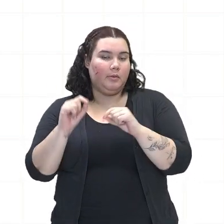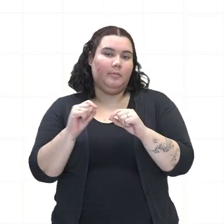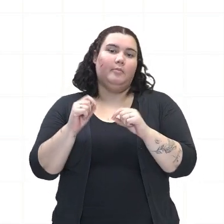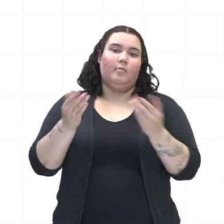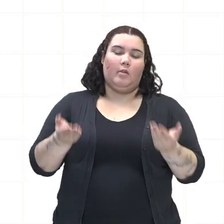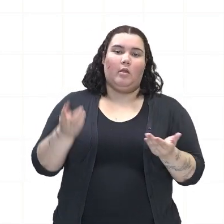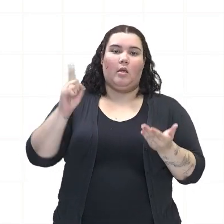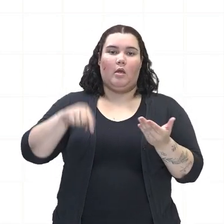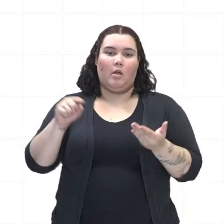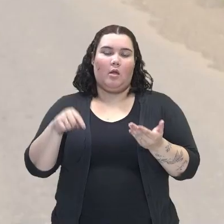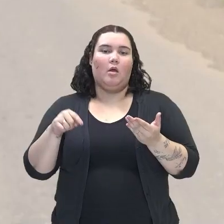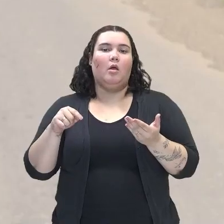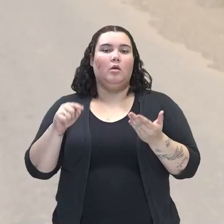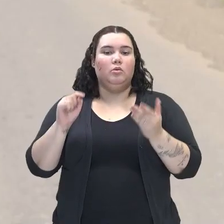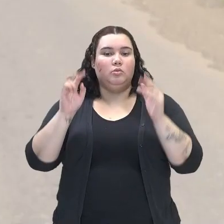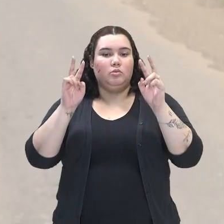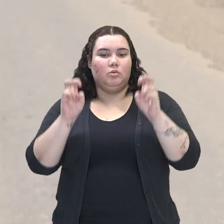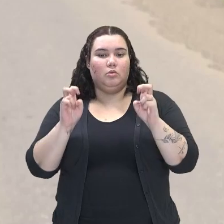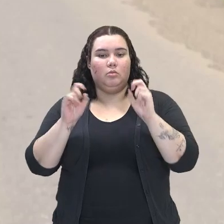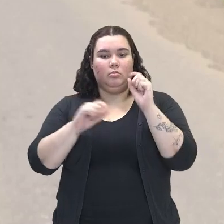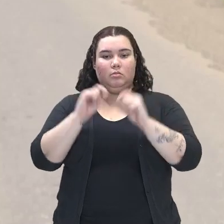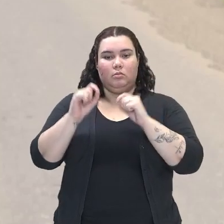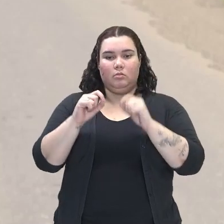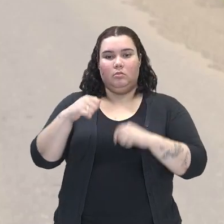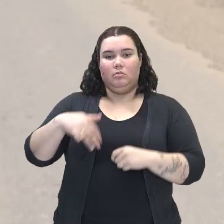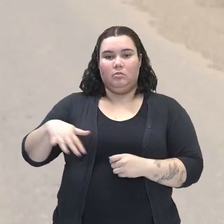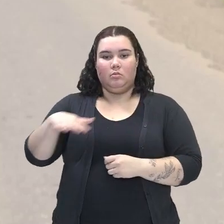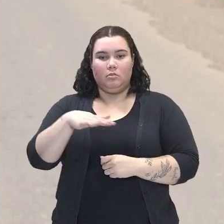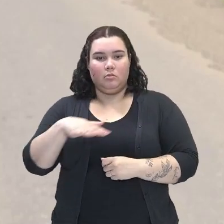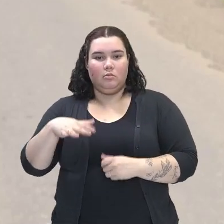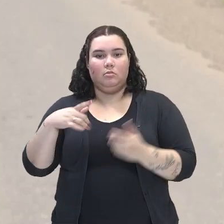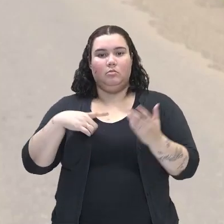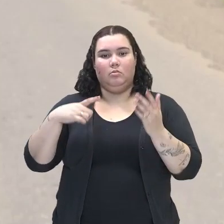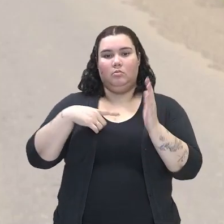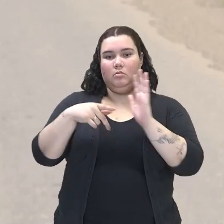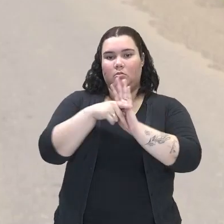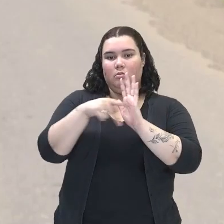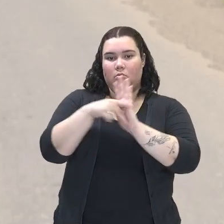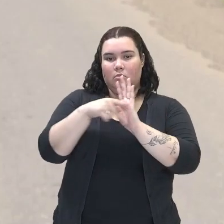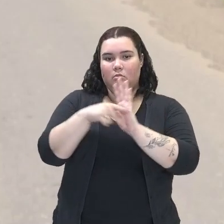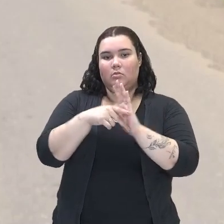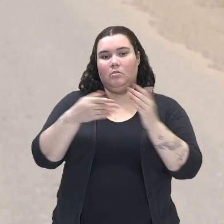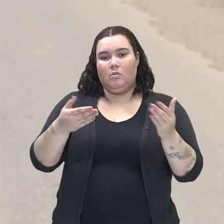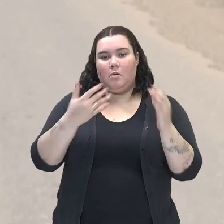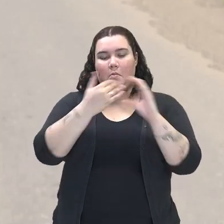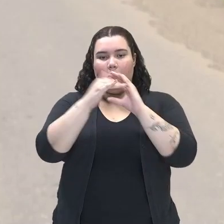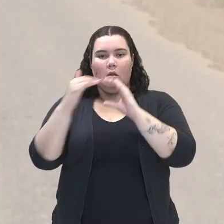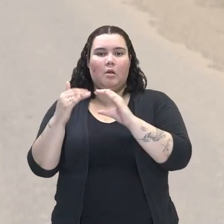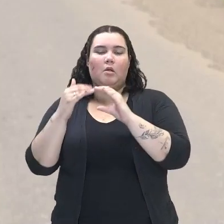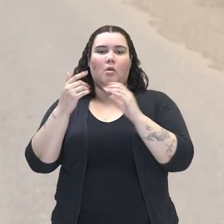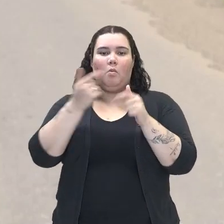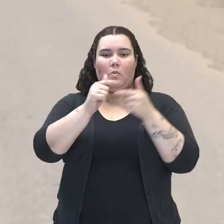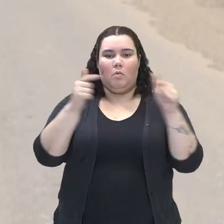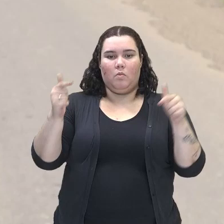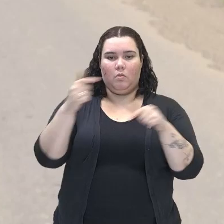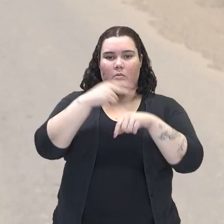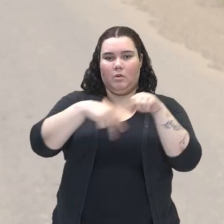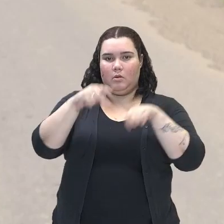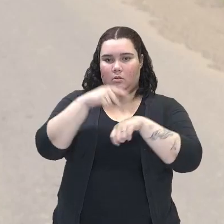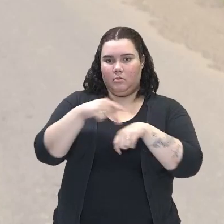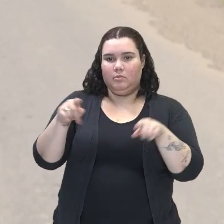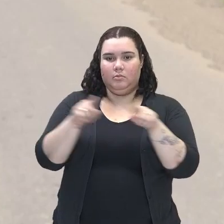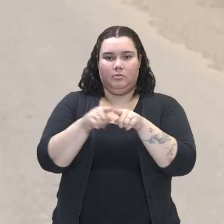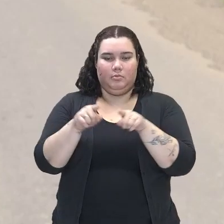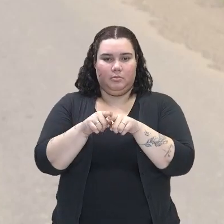a questão da exportação, né, da questão mesmo de mandar para fora, e que vem da questão ali